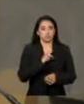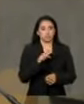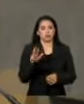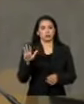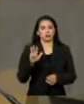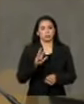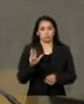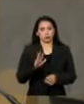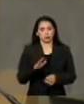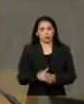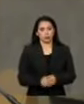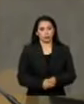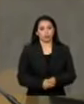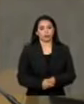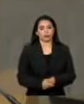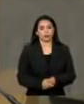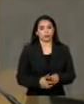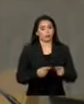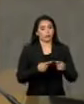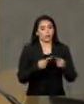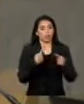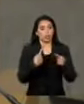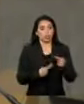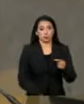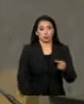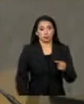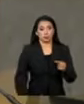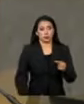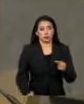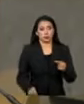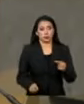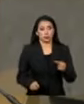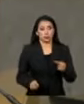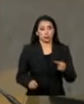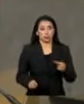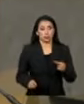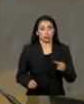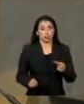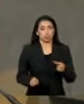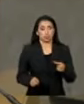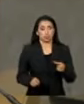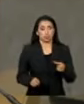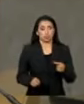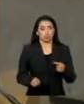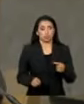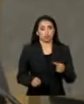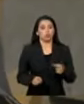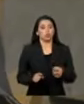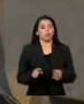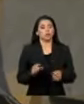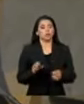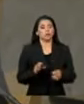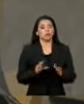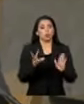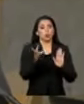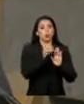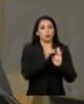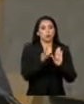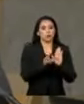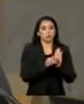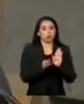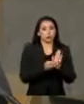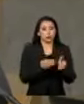requerido, a proibição da divulgação do seu conteúdo por qualquer